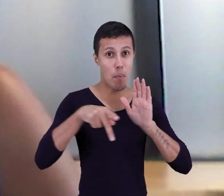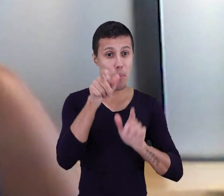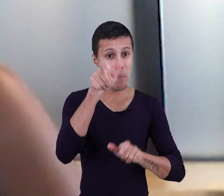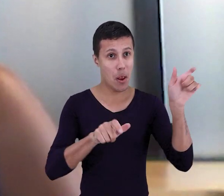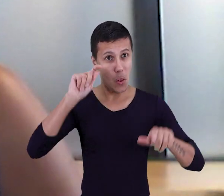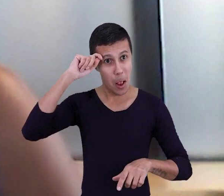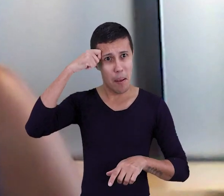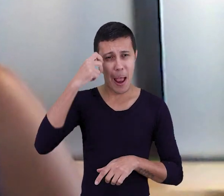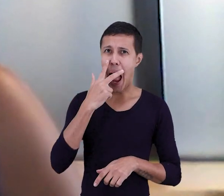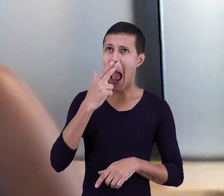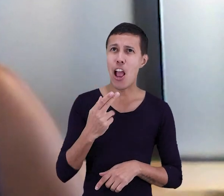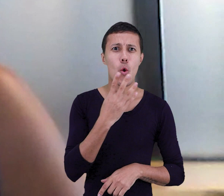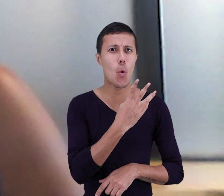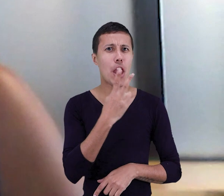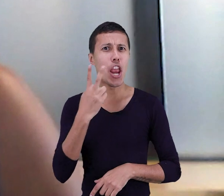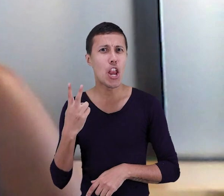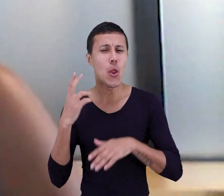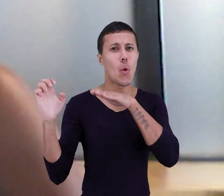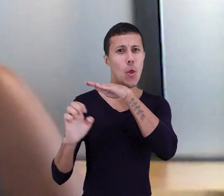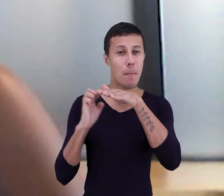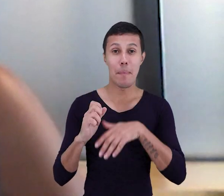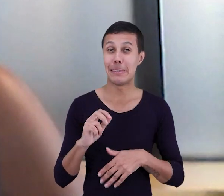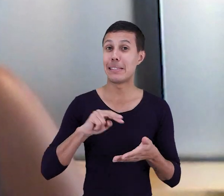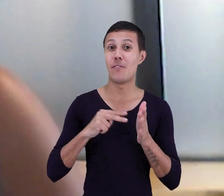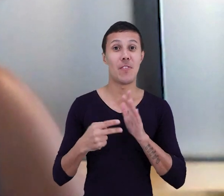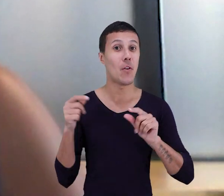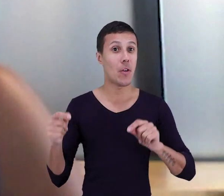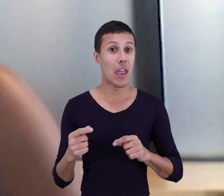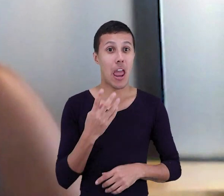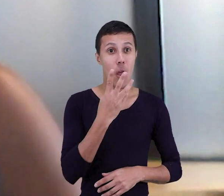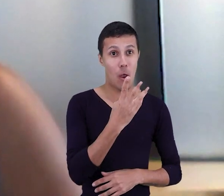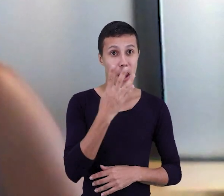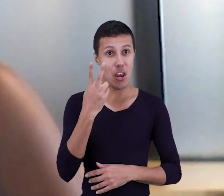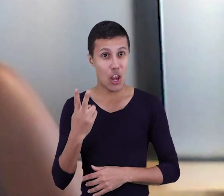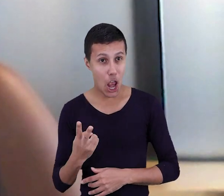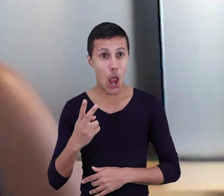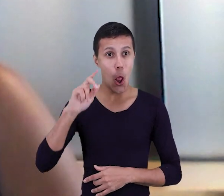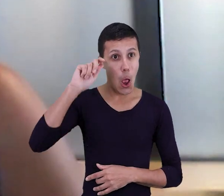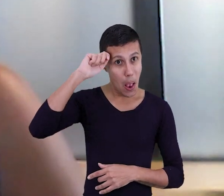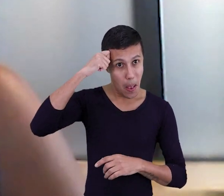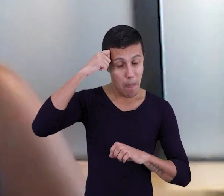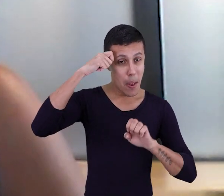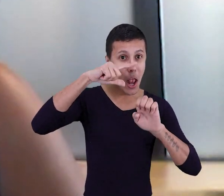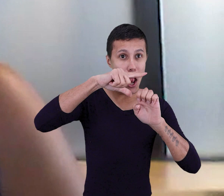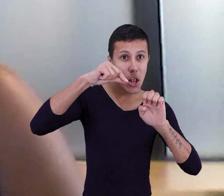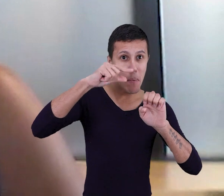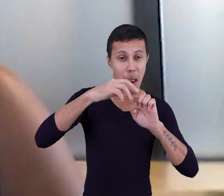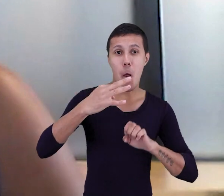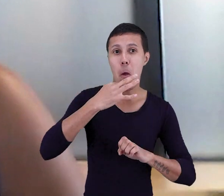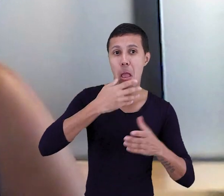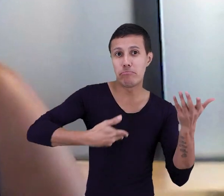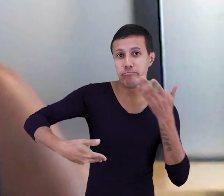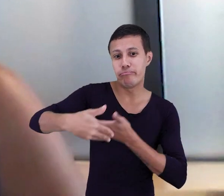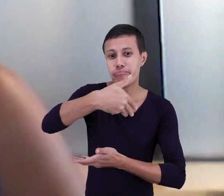grupo de, salvo engano, 42 empresas, ou seja, 42 empreendedores pretos juntos, né? Que se conhecem, que